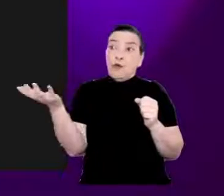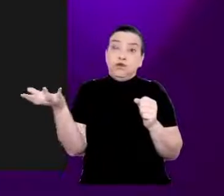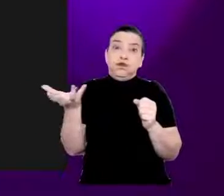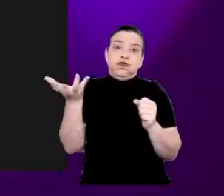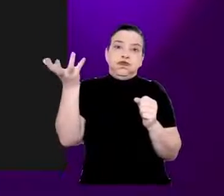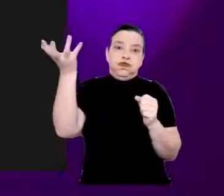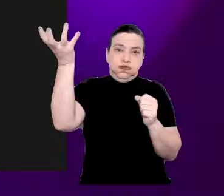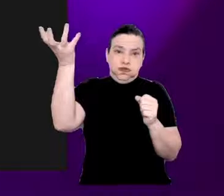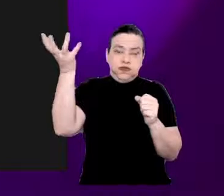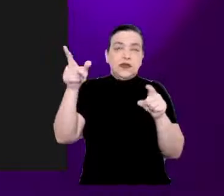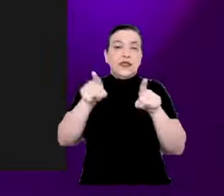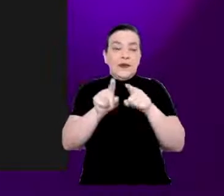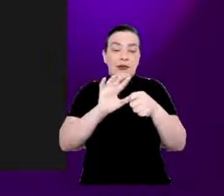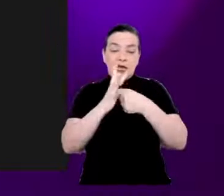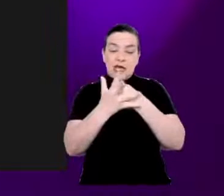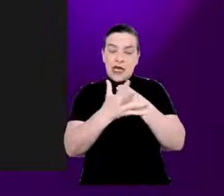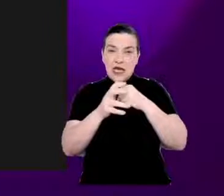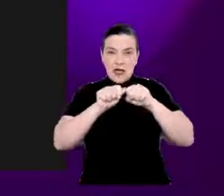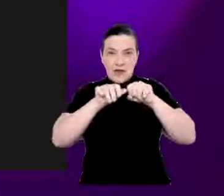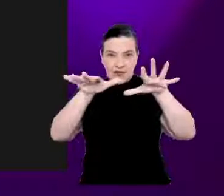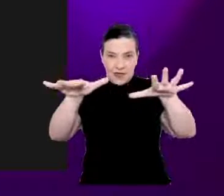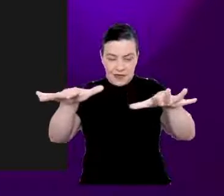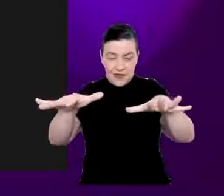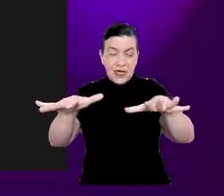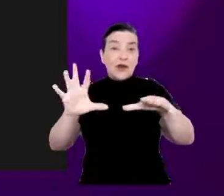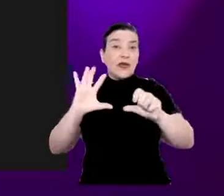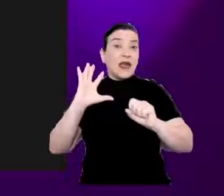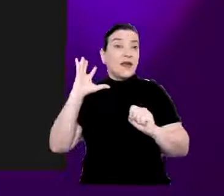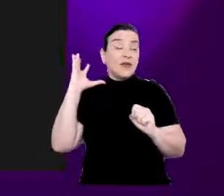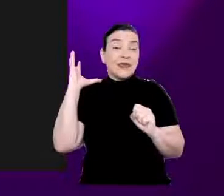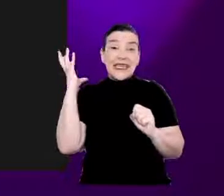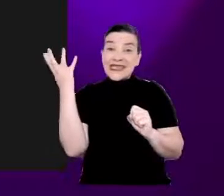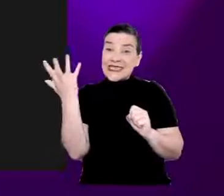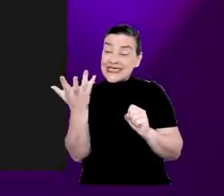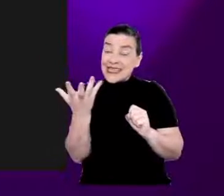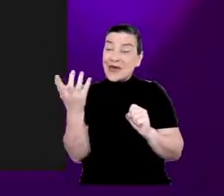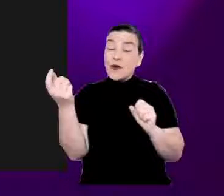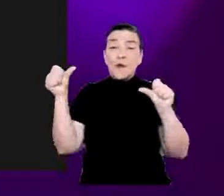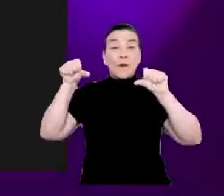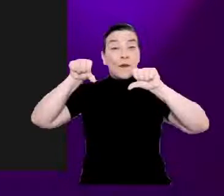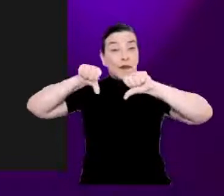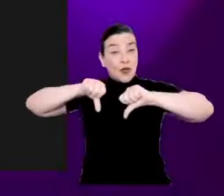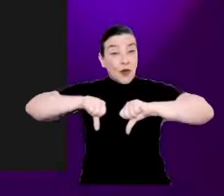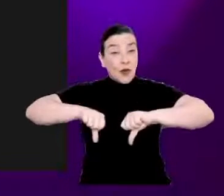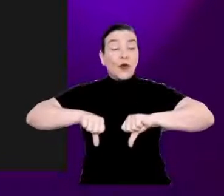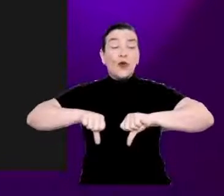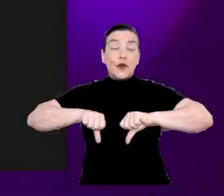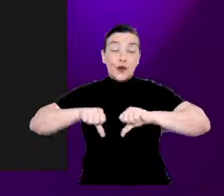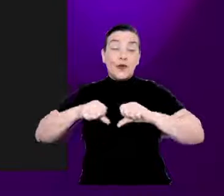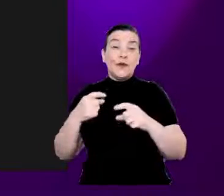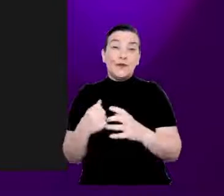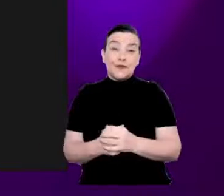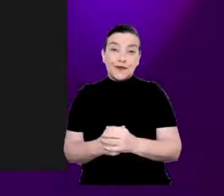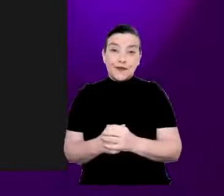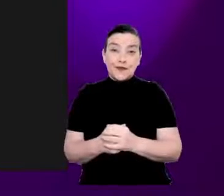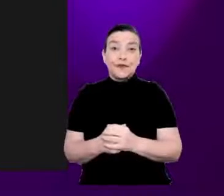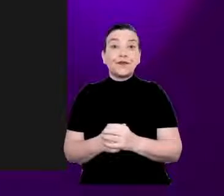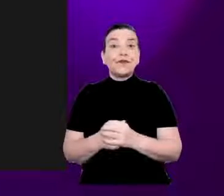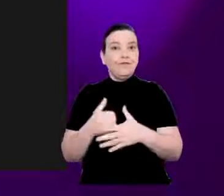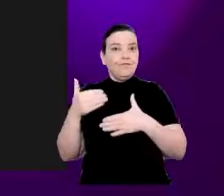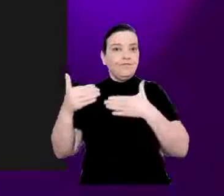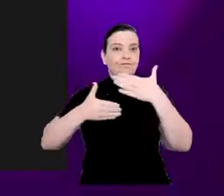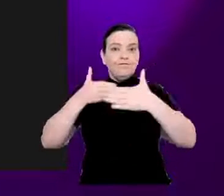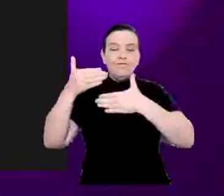da pandemia pela Covid-19, esse cenário ele se agravou sensivelmente, com o aumento de